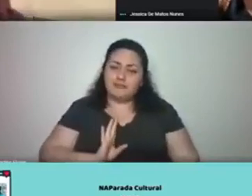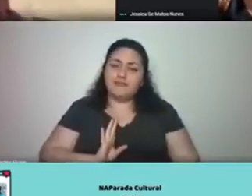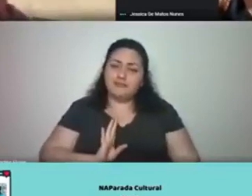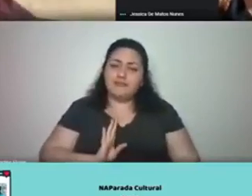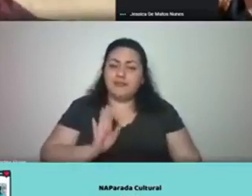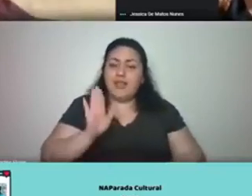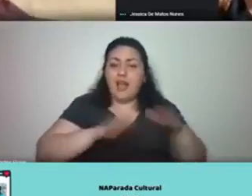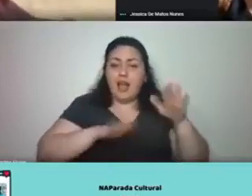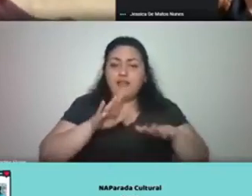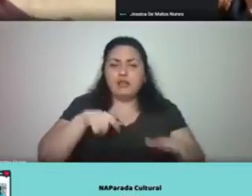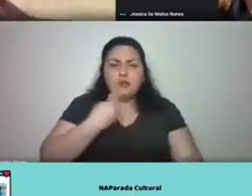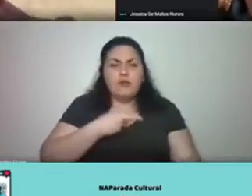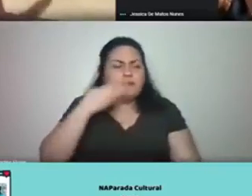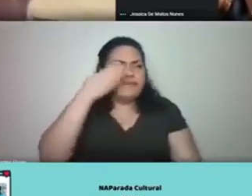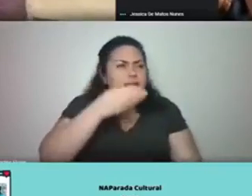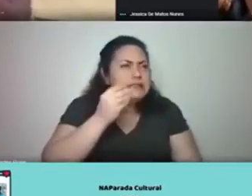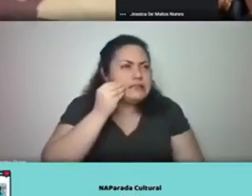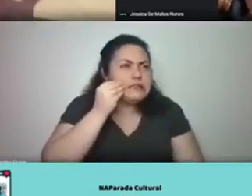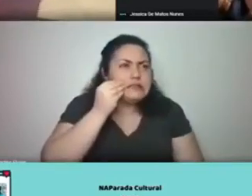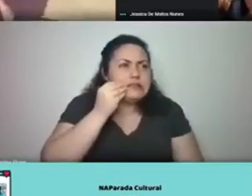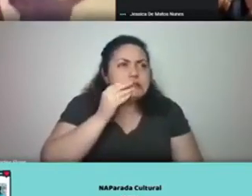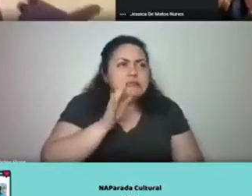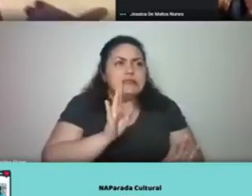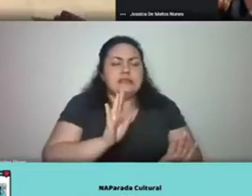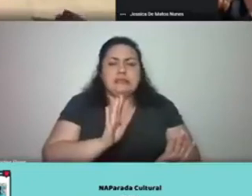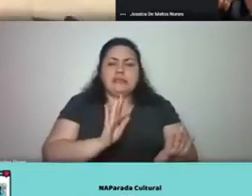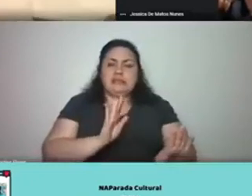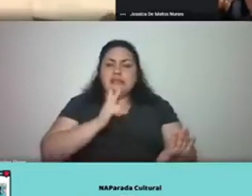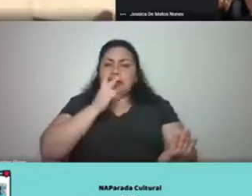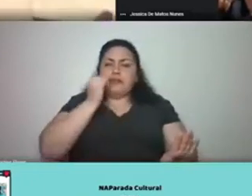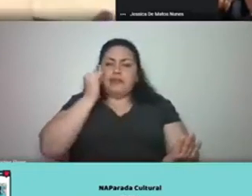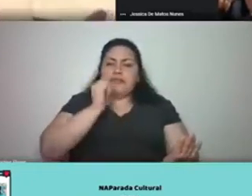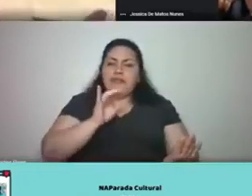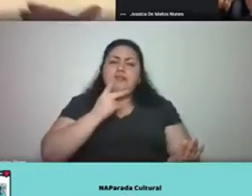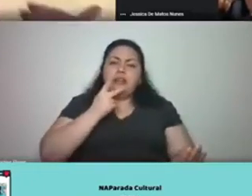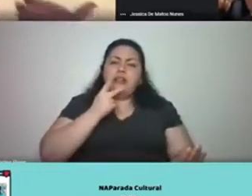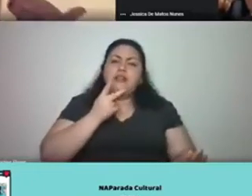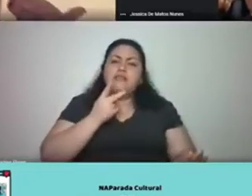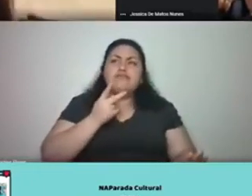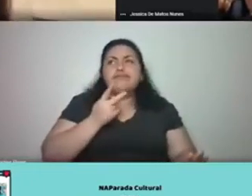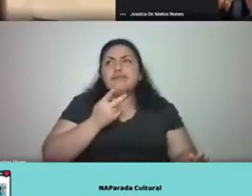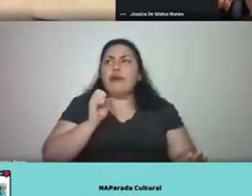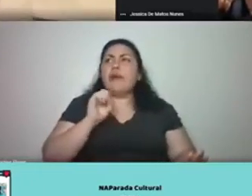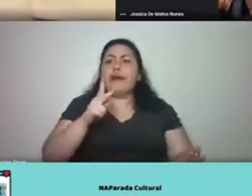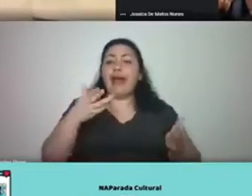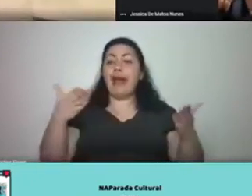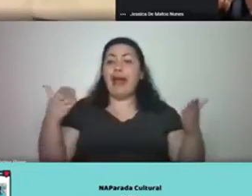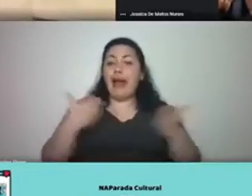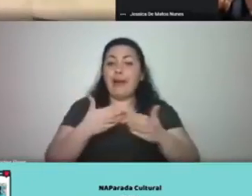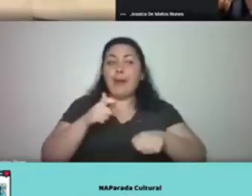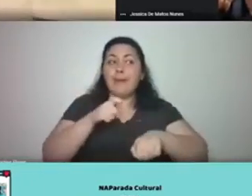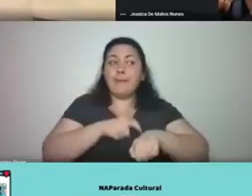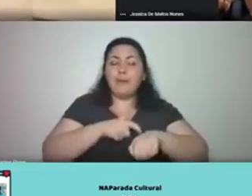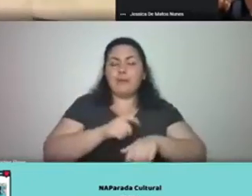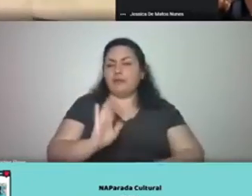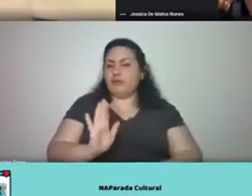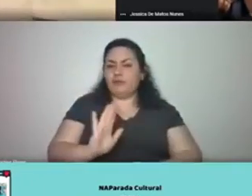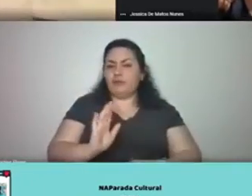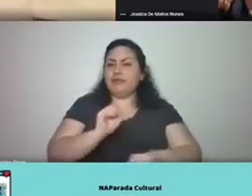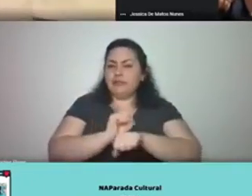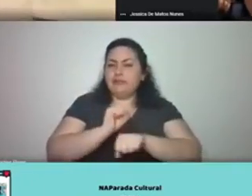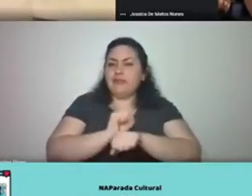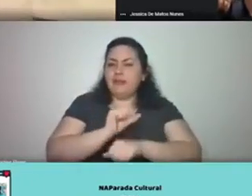dar esse passo atrás, né? E em a gente dizer assim, não, de repente agora não é o momento,